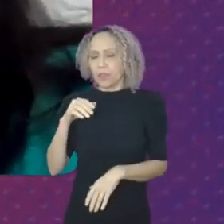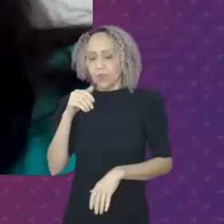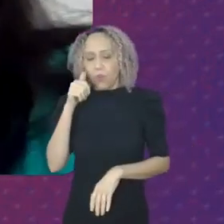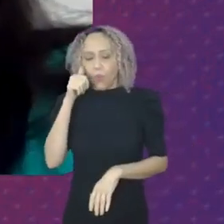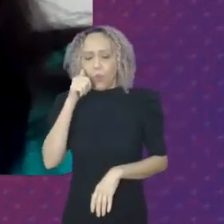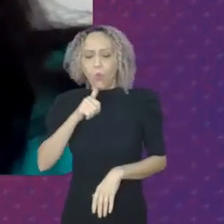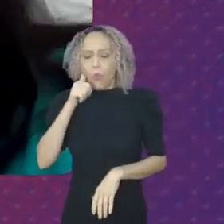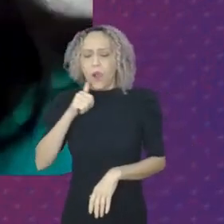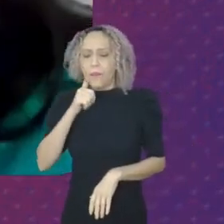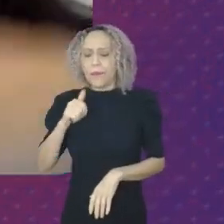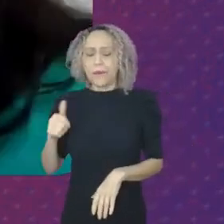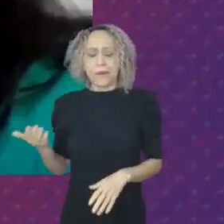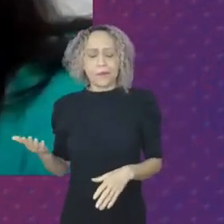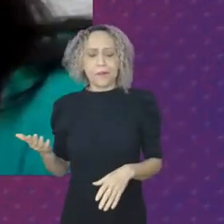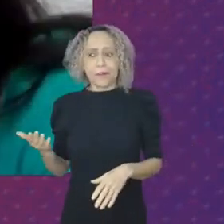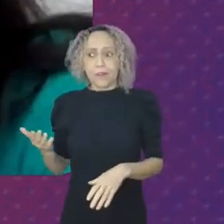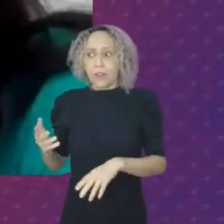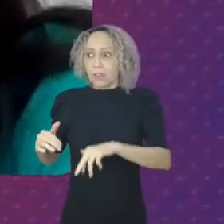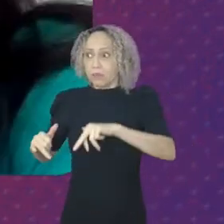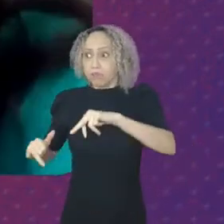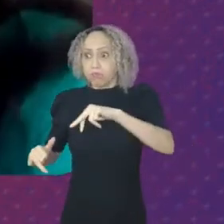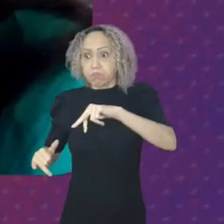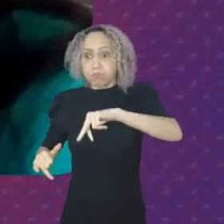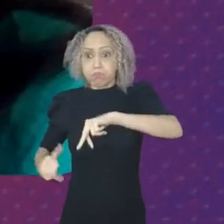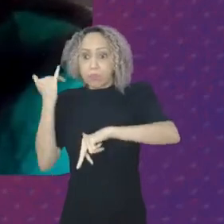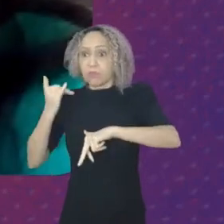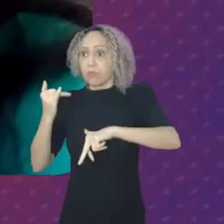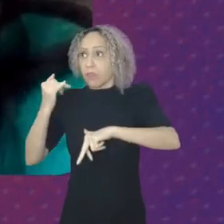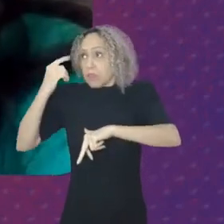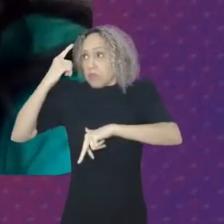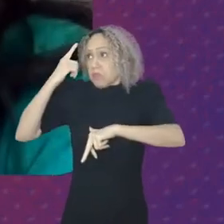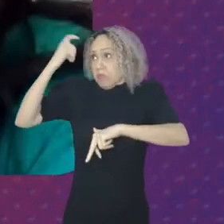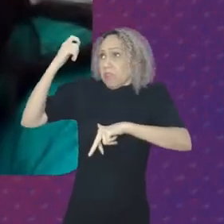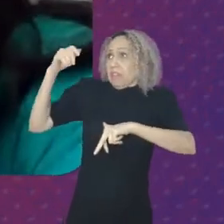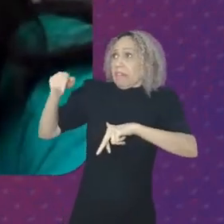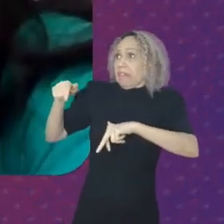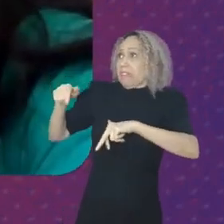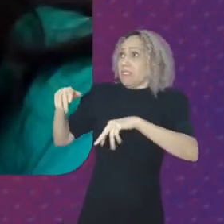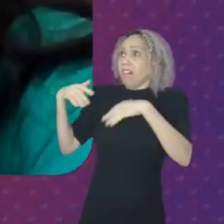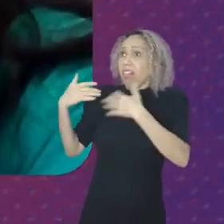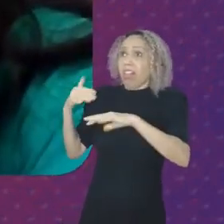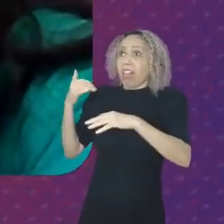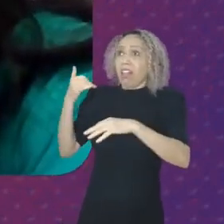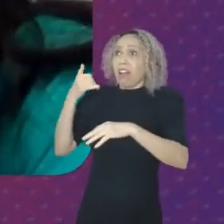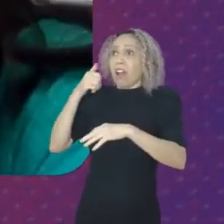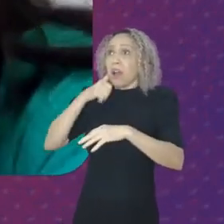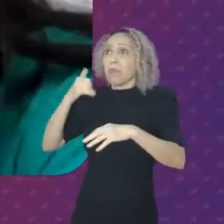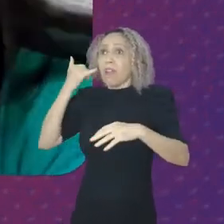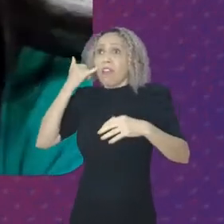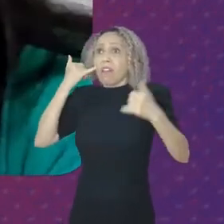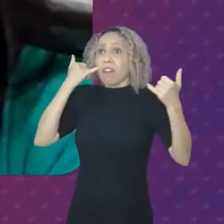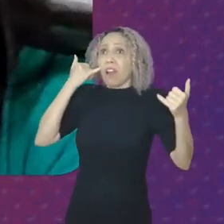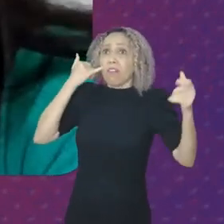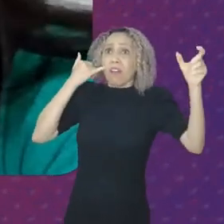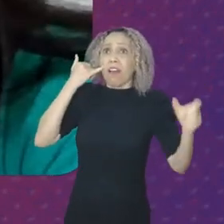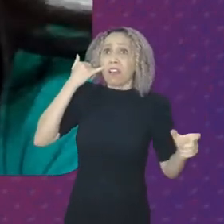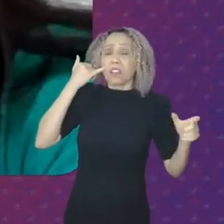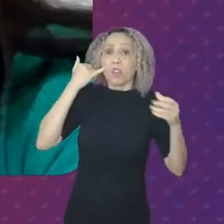ligava para o 180 e você tinha a voz de um homem ali atendendo. Então, isso aí, para uma mulher que acabou de sofrer